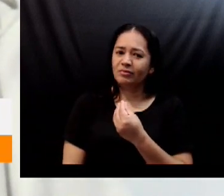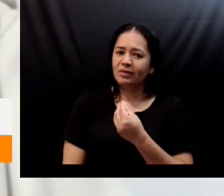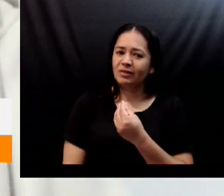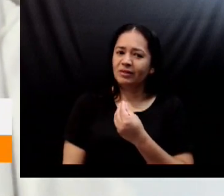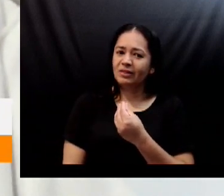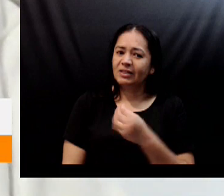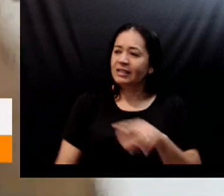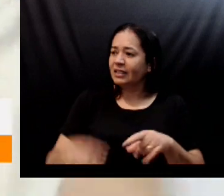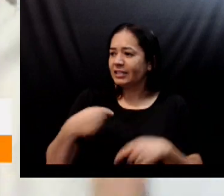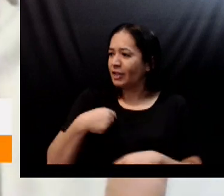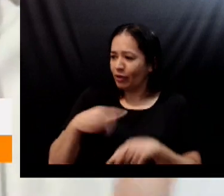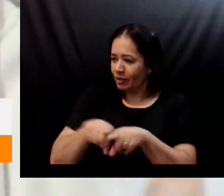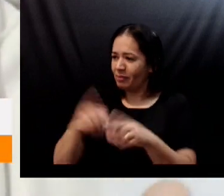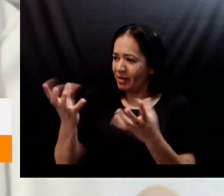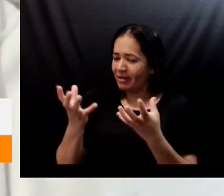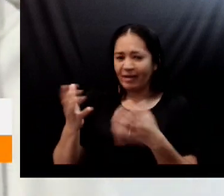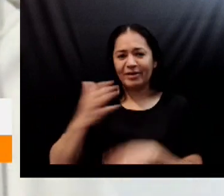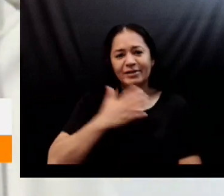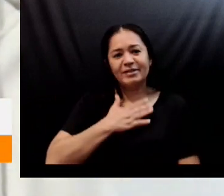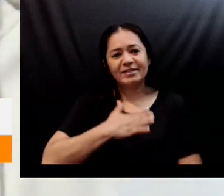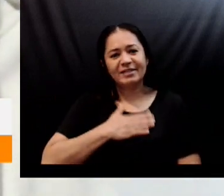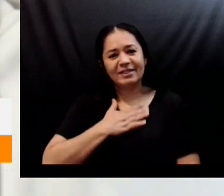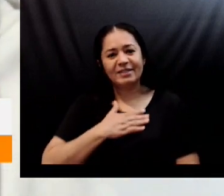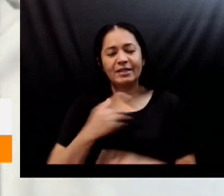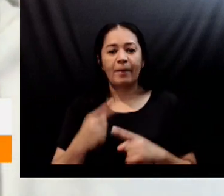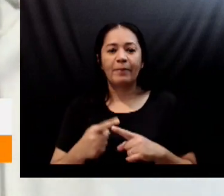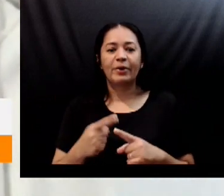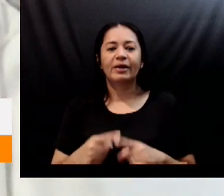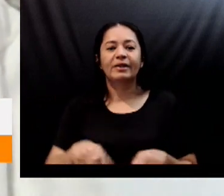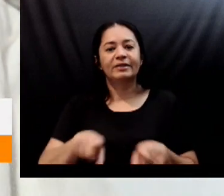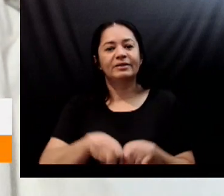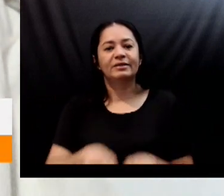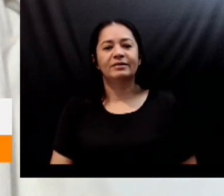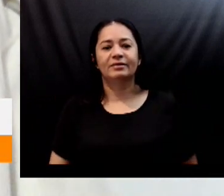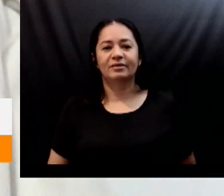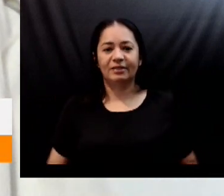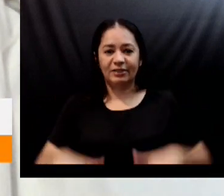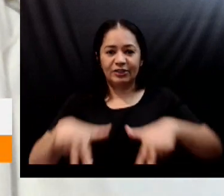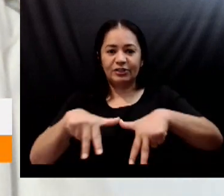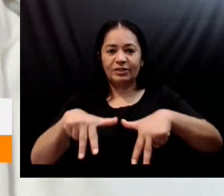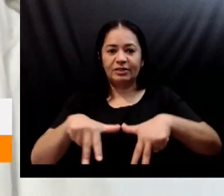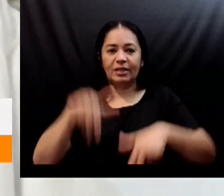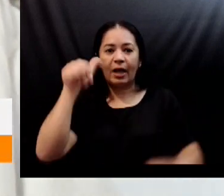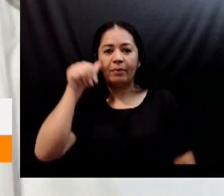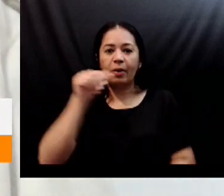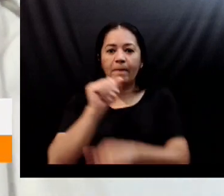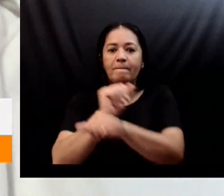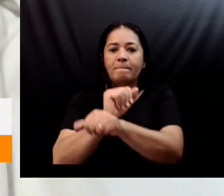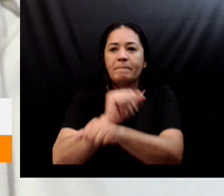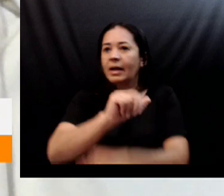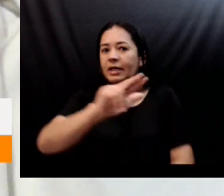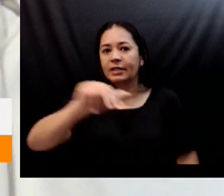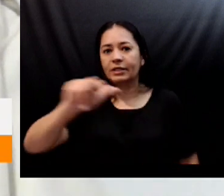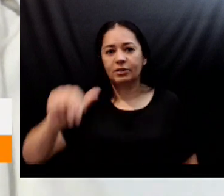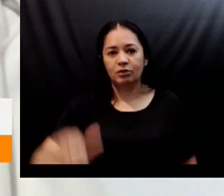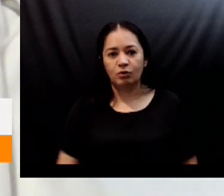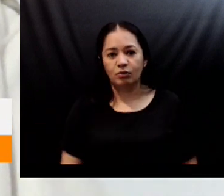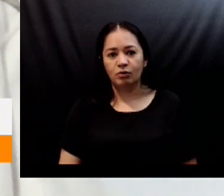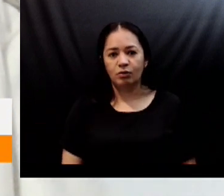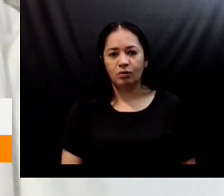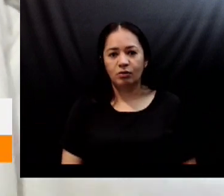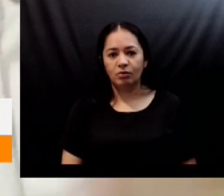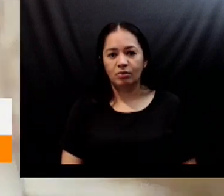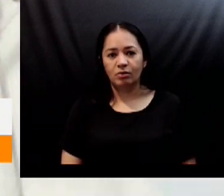mereço. Porque ainda tem essa questão, né, de gênero, a mulher ela nunca para, a mulher, 70% do trabalho dela é